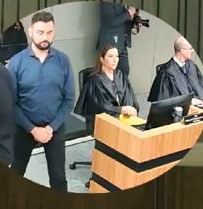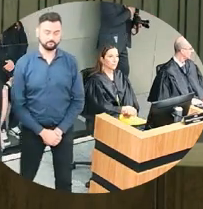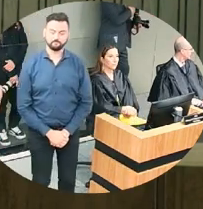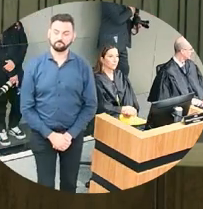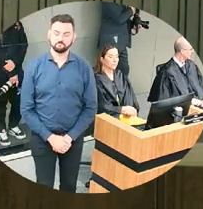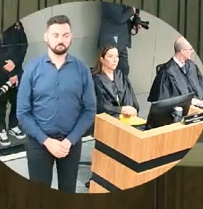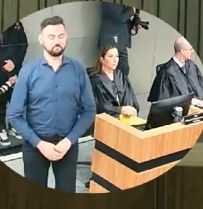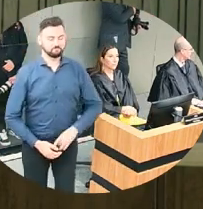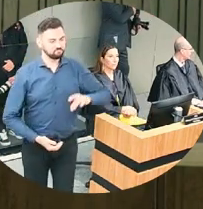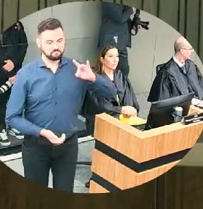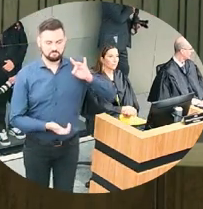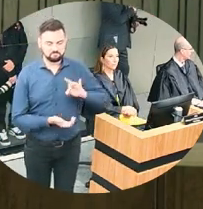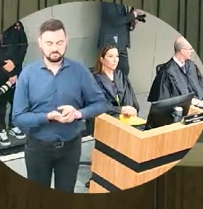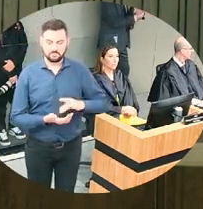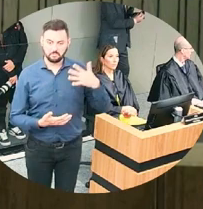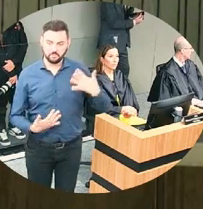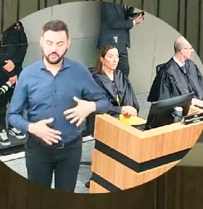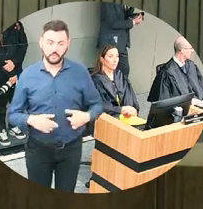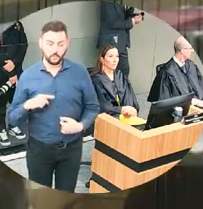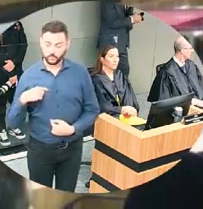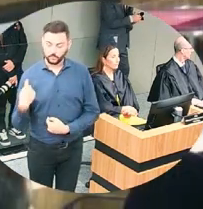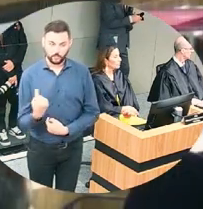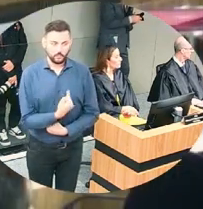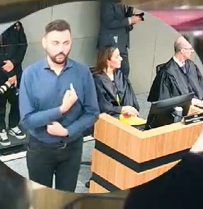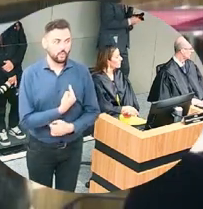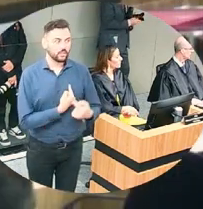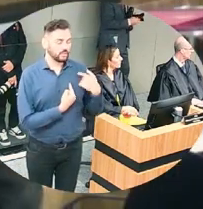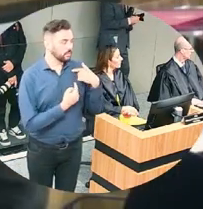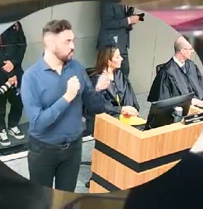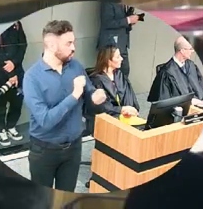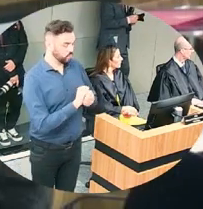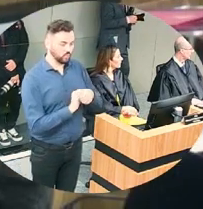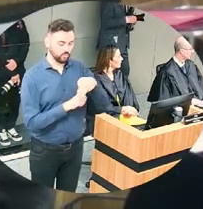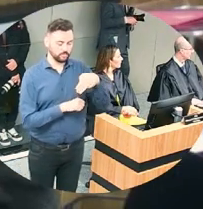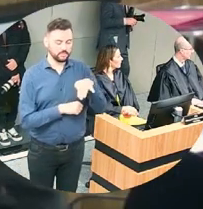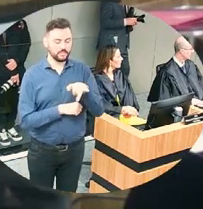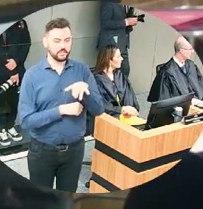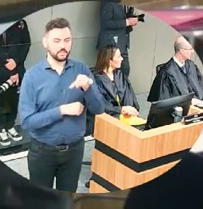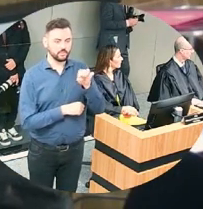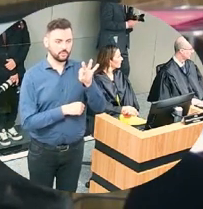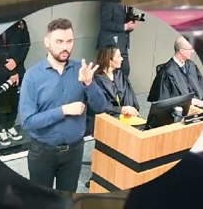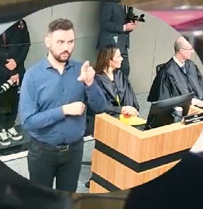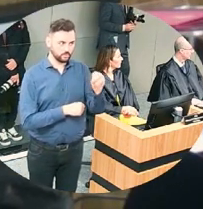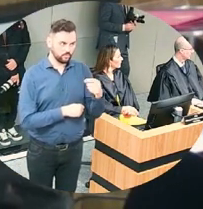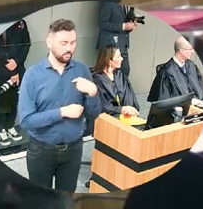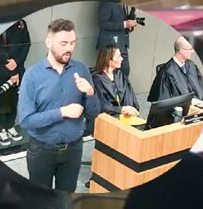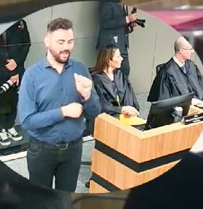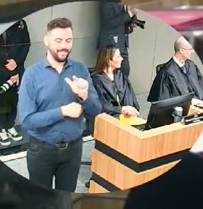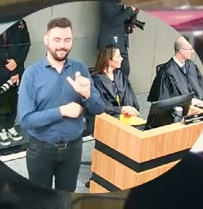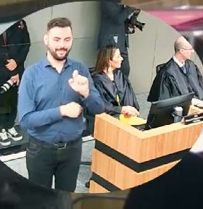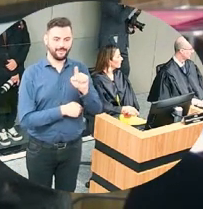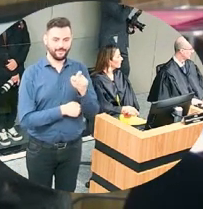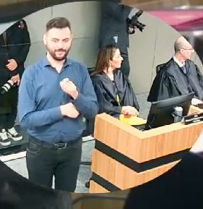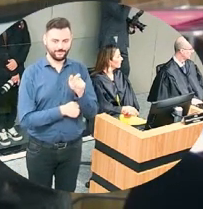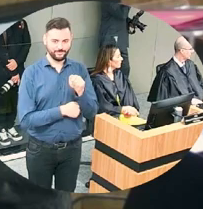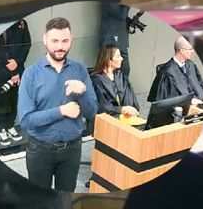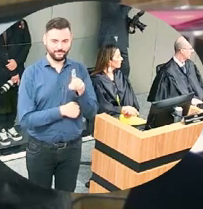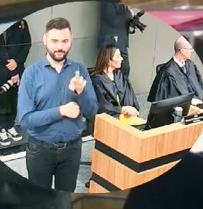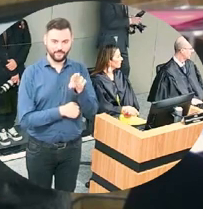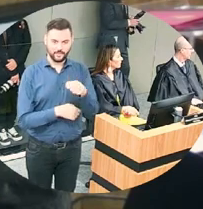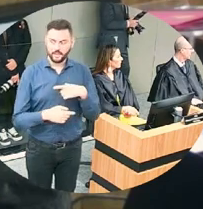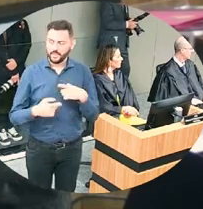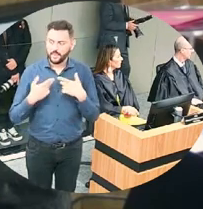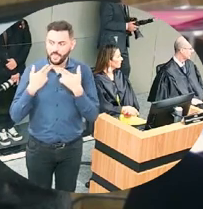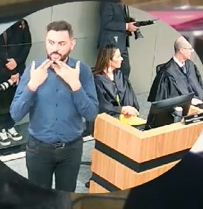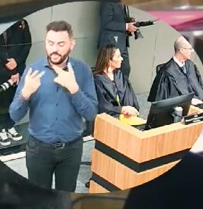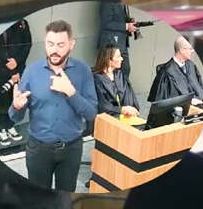realmente nós e sabe bem o o Ministro Alexandre Ramos tínhamos feito aqui preconizado uma